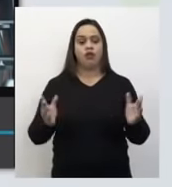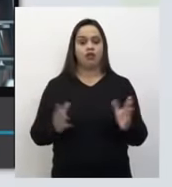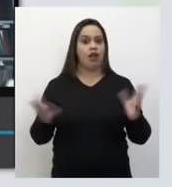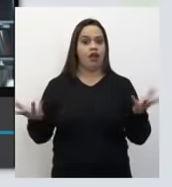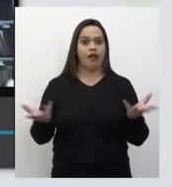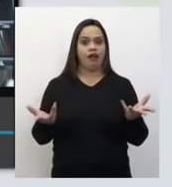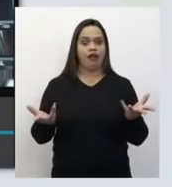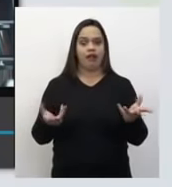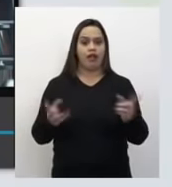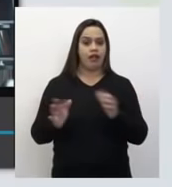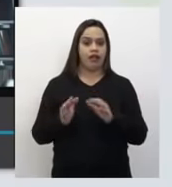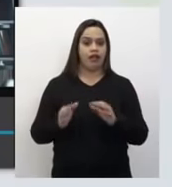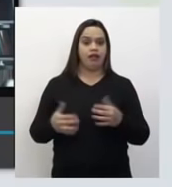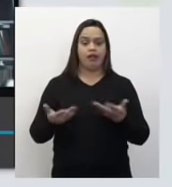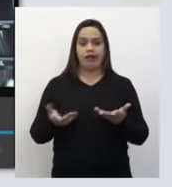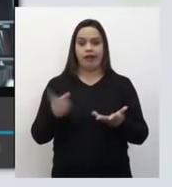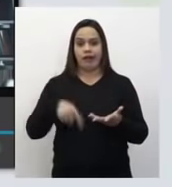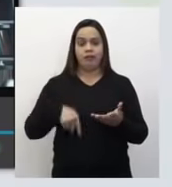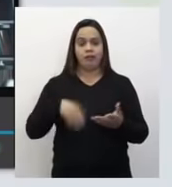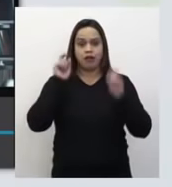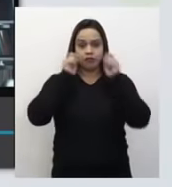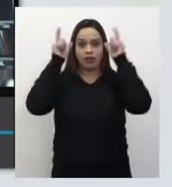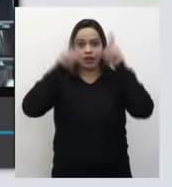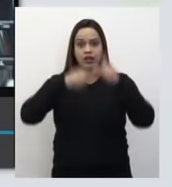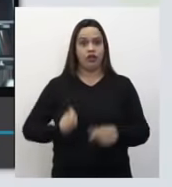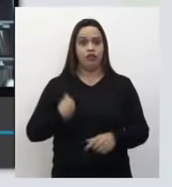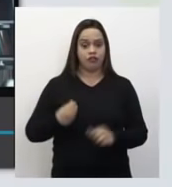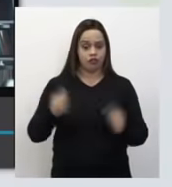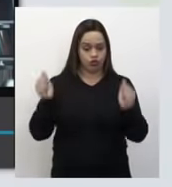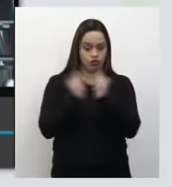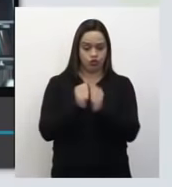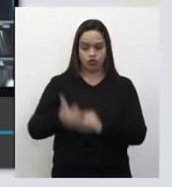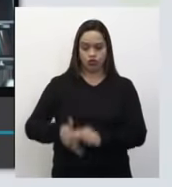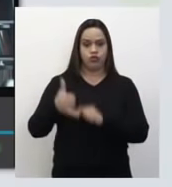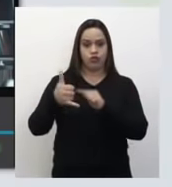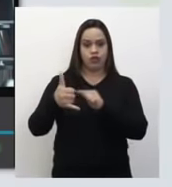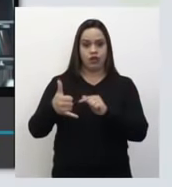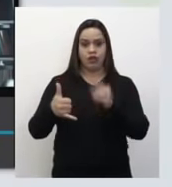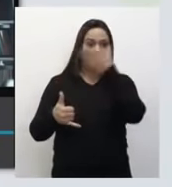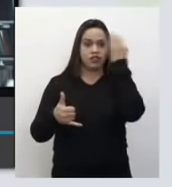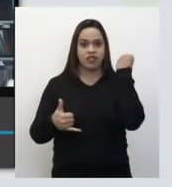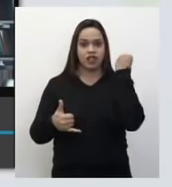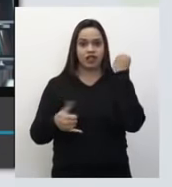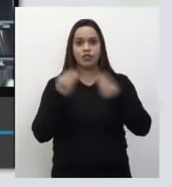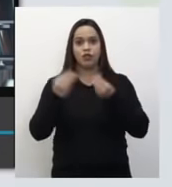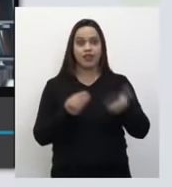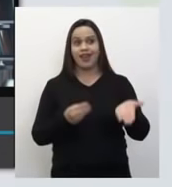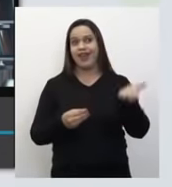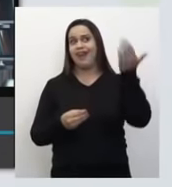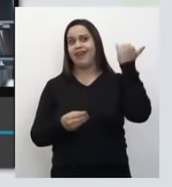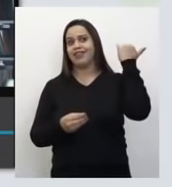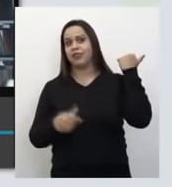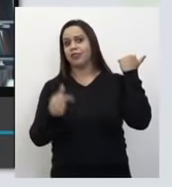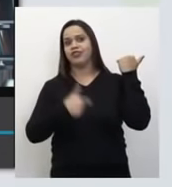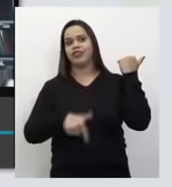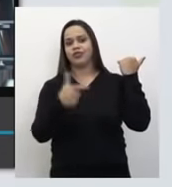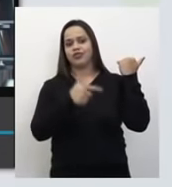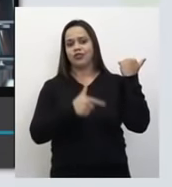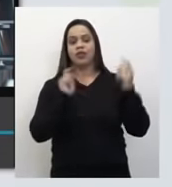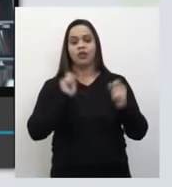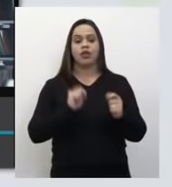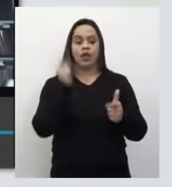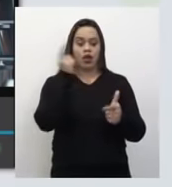rica. E ela é tão mais interessante a vida hoje com o celular que a gente até esquece como é que era a vida sem celular. Quer dizer, o problema